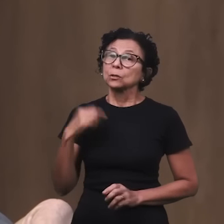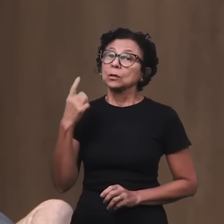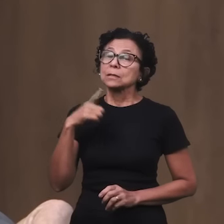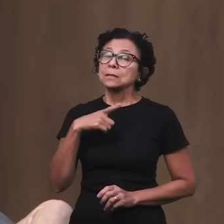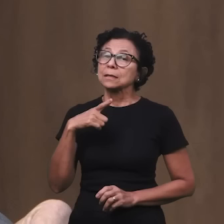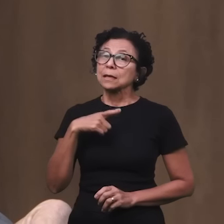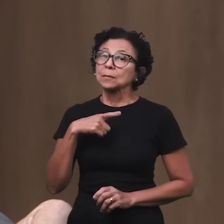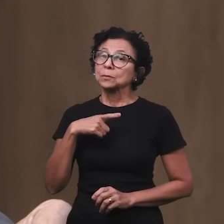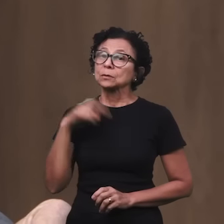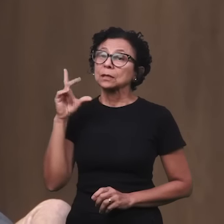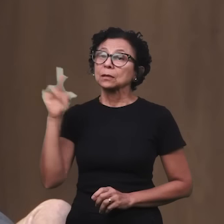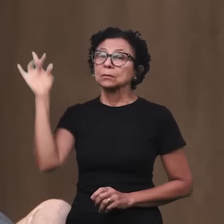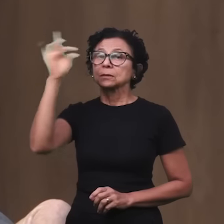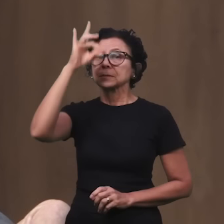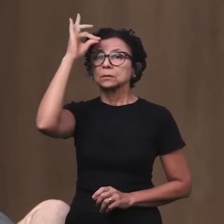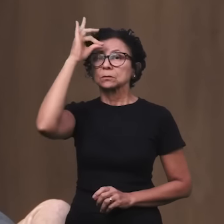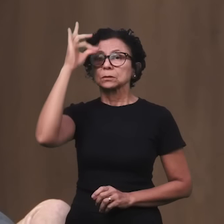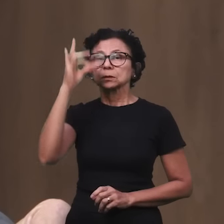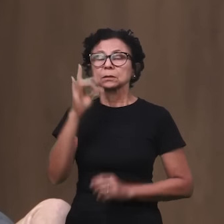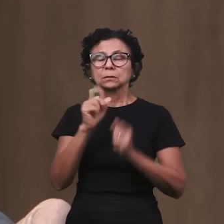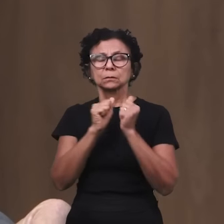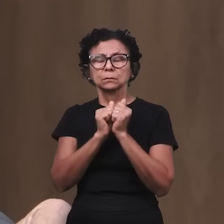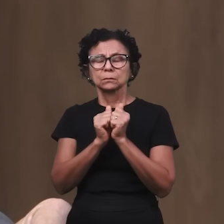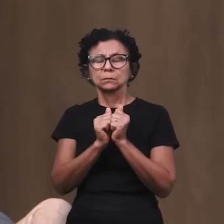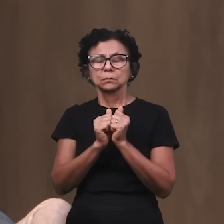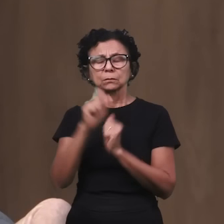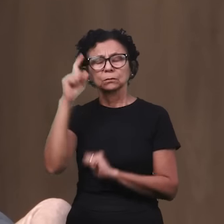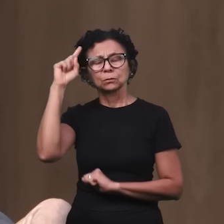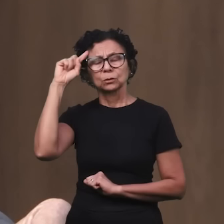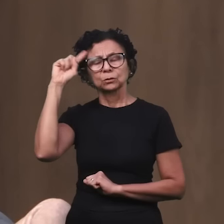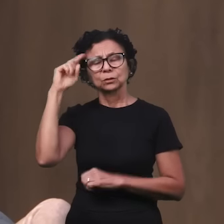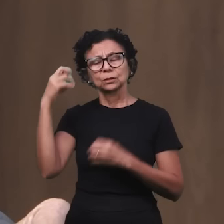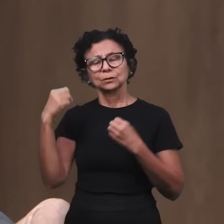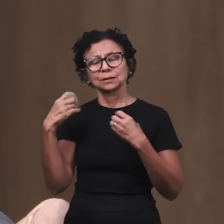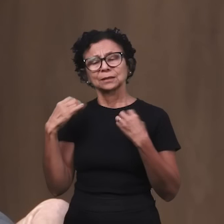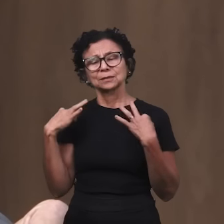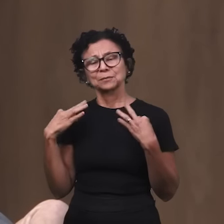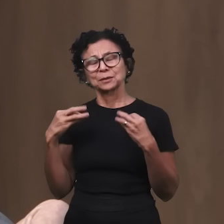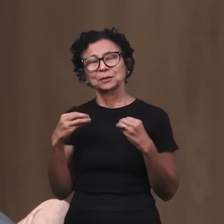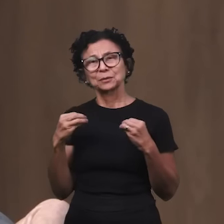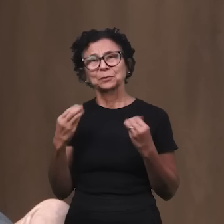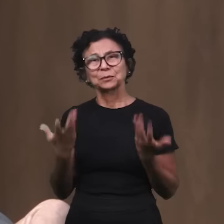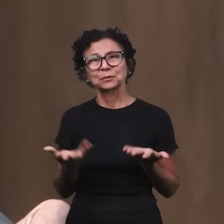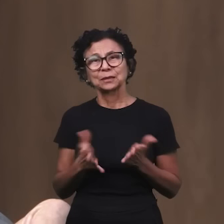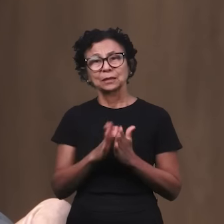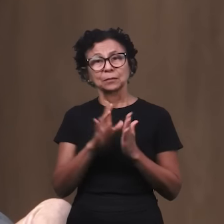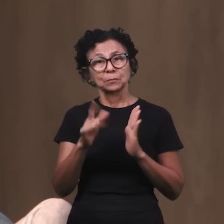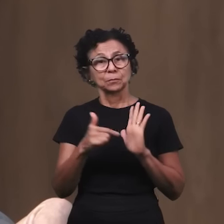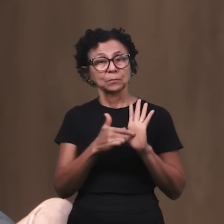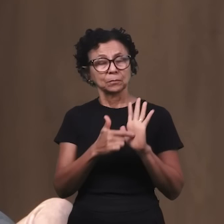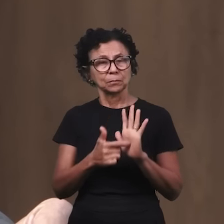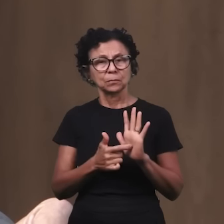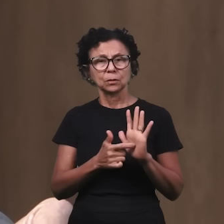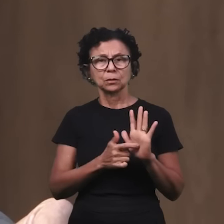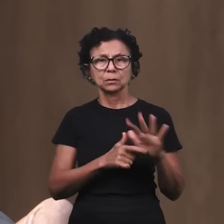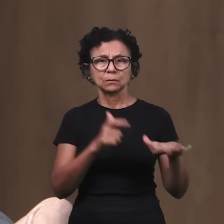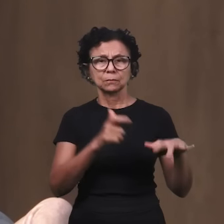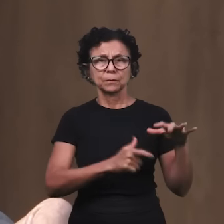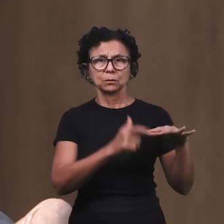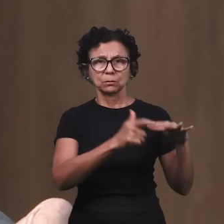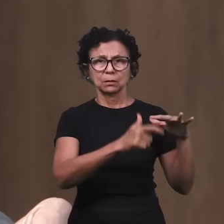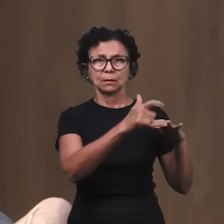os dias, que nos ensina todas as coisas. Se a gente olhar dentro da palavra, na Bíblia, a gente vê vários exemplos de servos que o